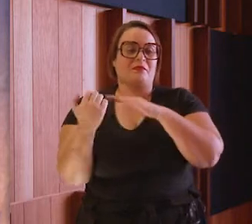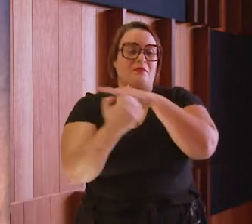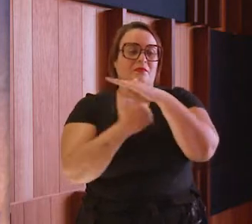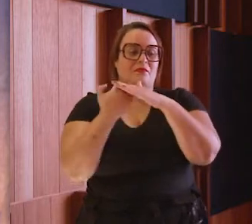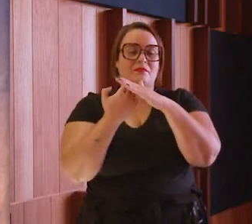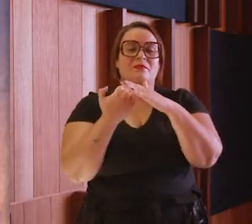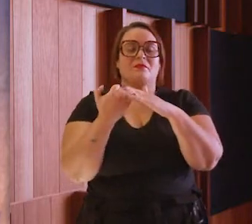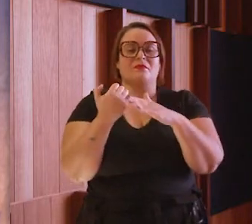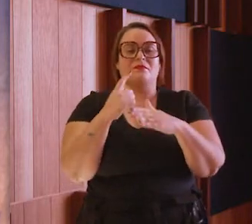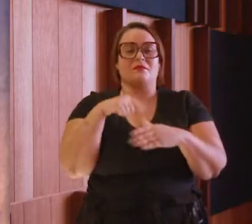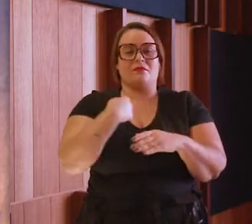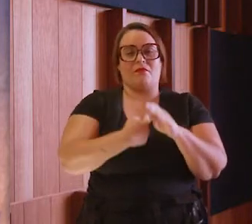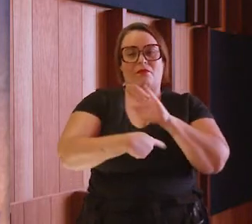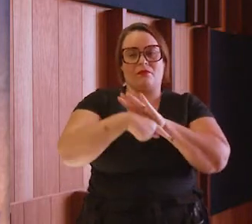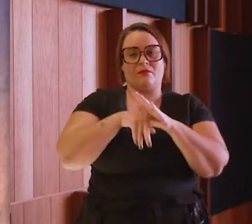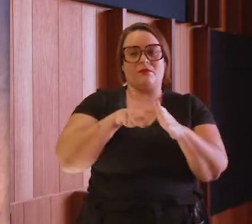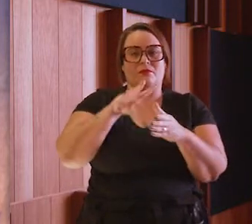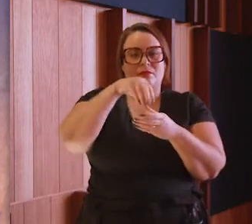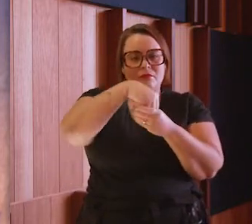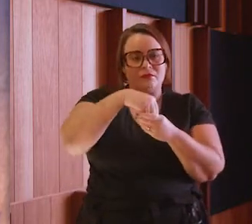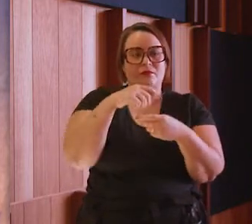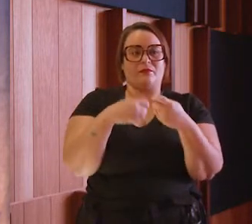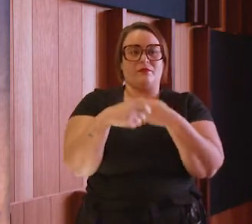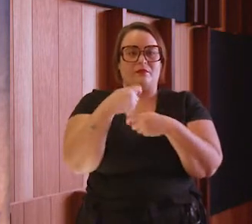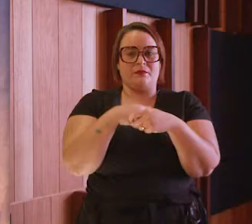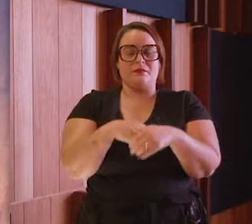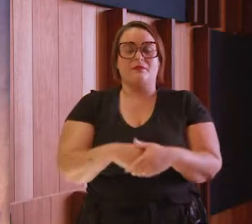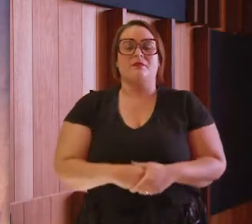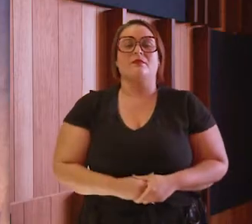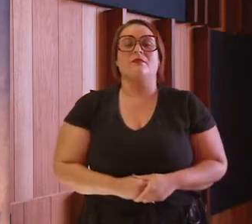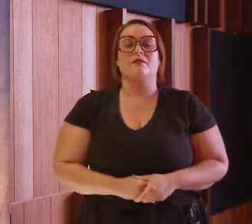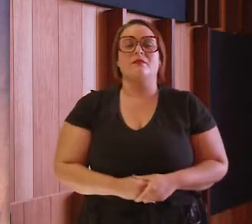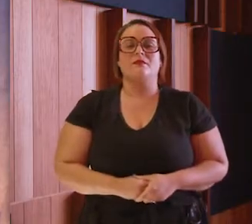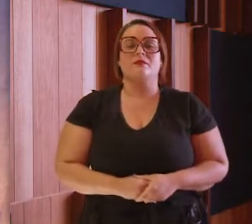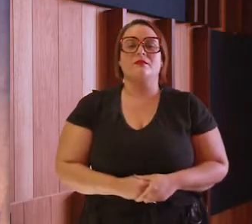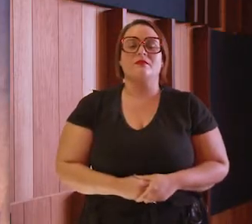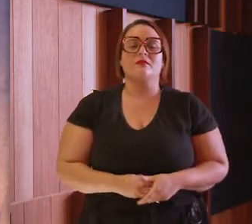negócios. Isso tudo também num